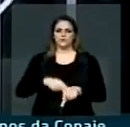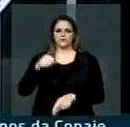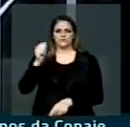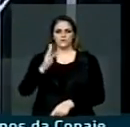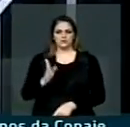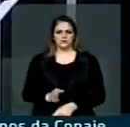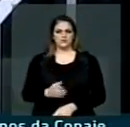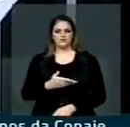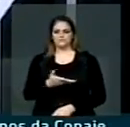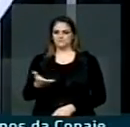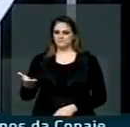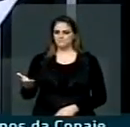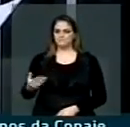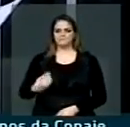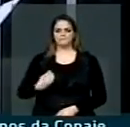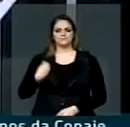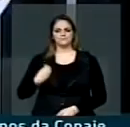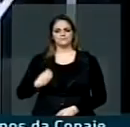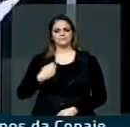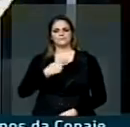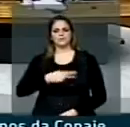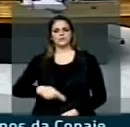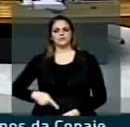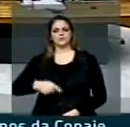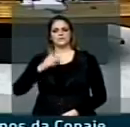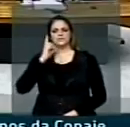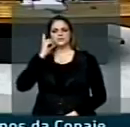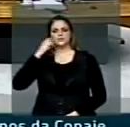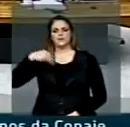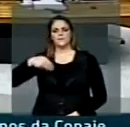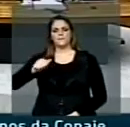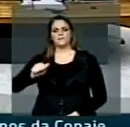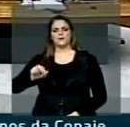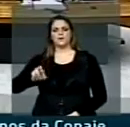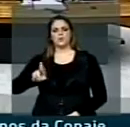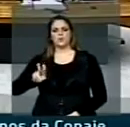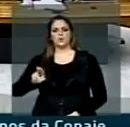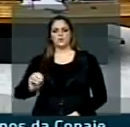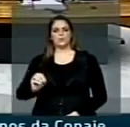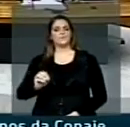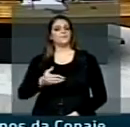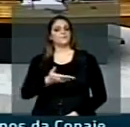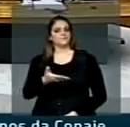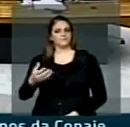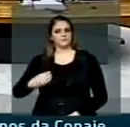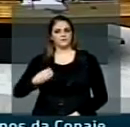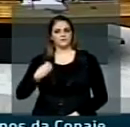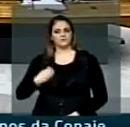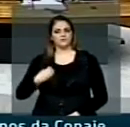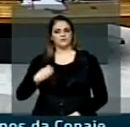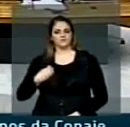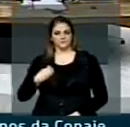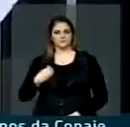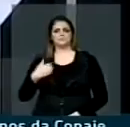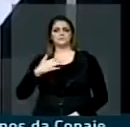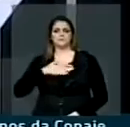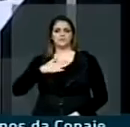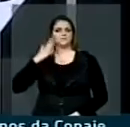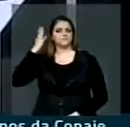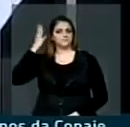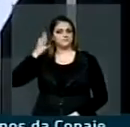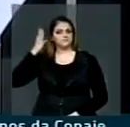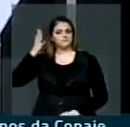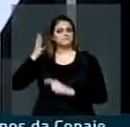senhor presidente, meu caro sempre mestre, deputado Mauro Benevides, colegas deputados, com estas palavras, fundado